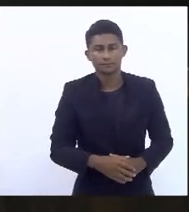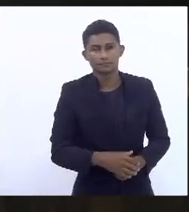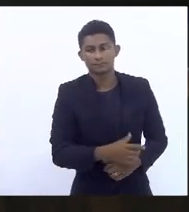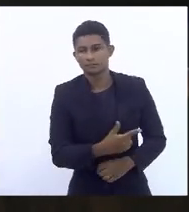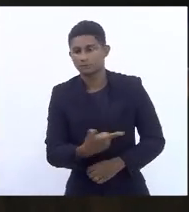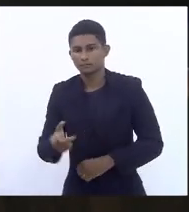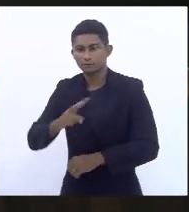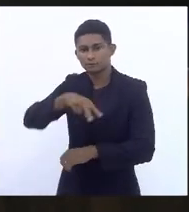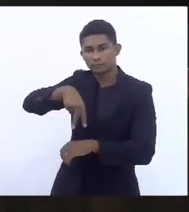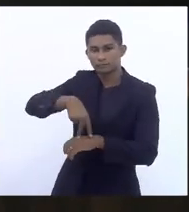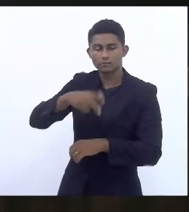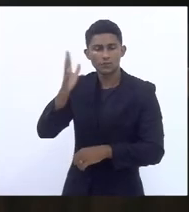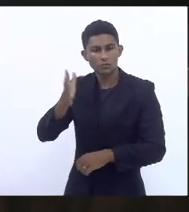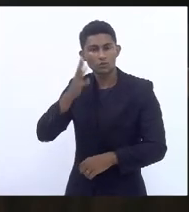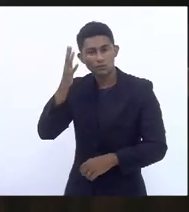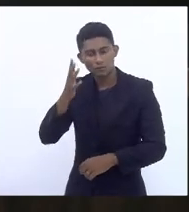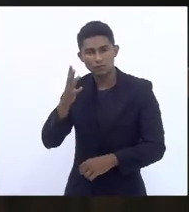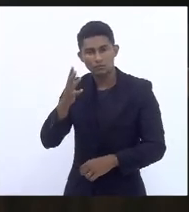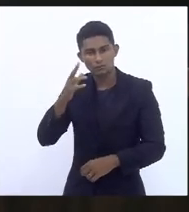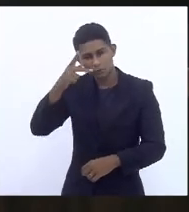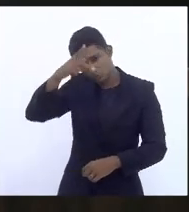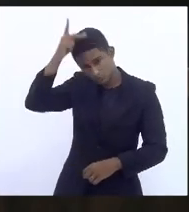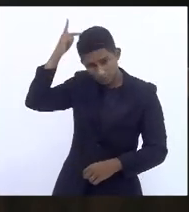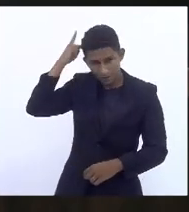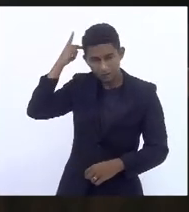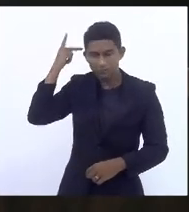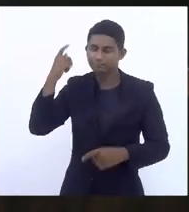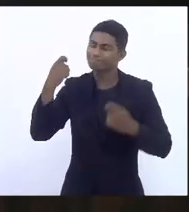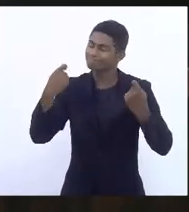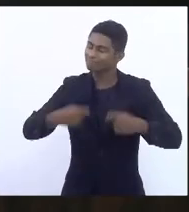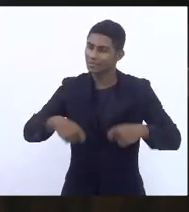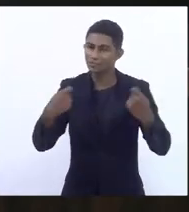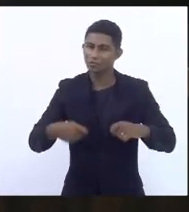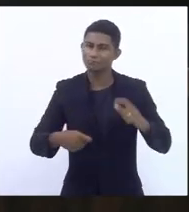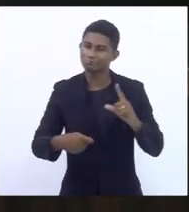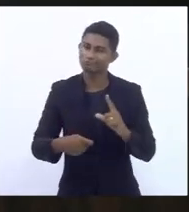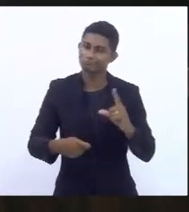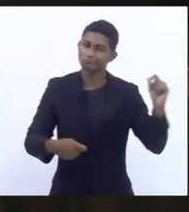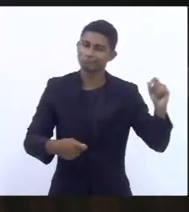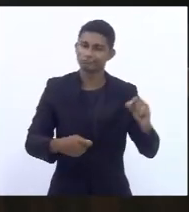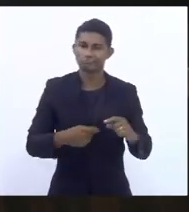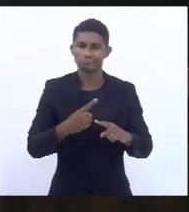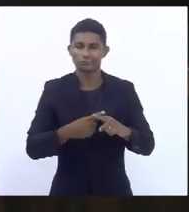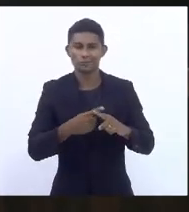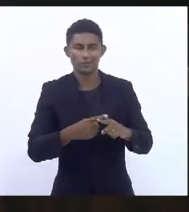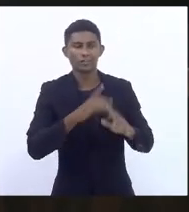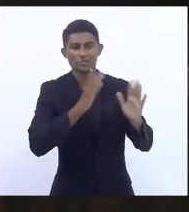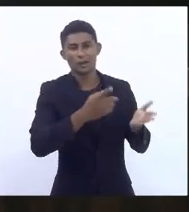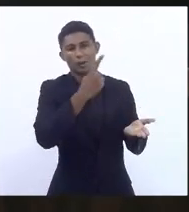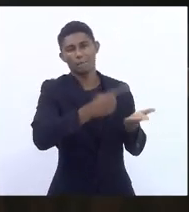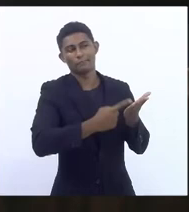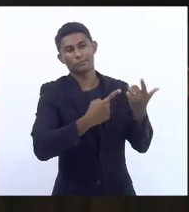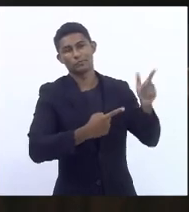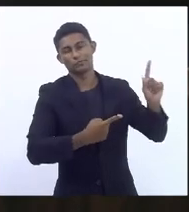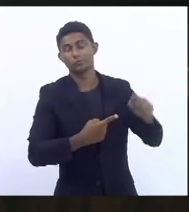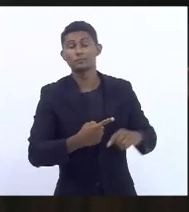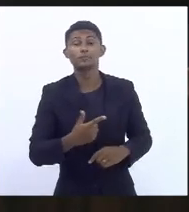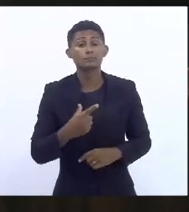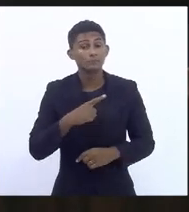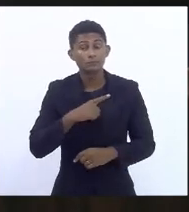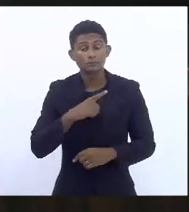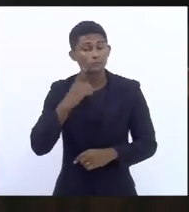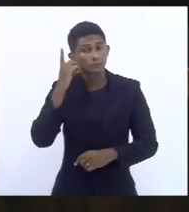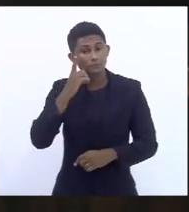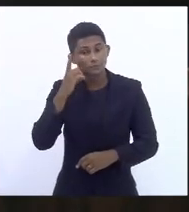inscrito seria o nobre deputado Luiz Paulo, mas precisou se ausentar em razão de um compromisso. Próximo orador inscrito é o nobre